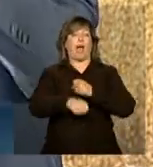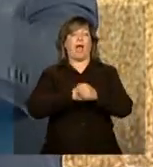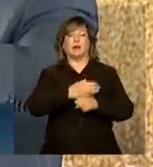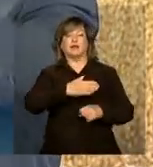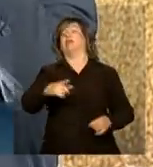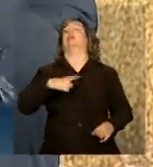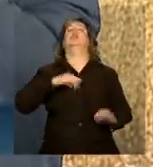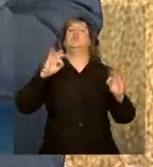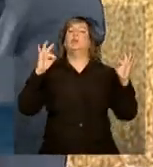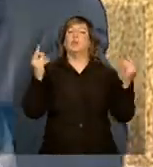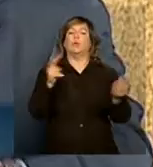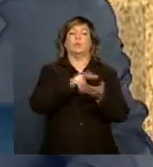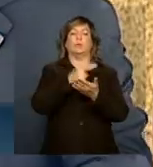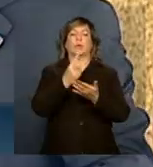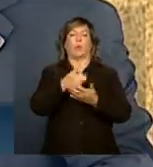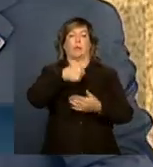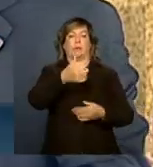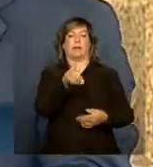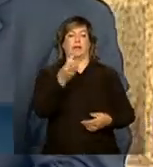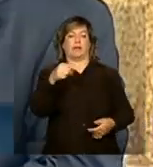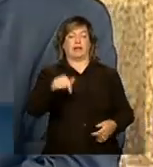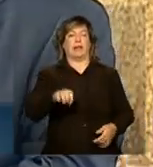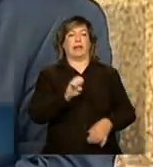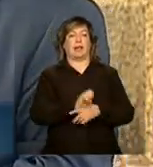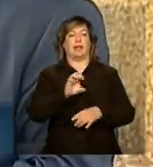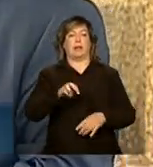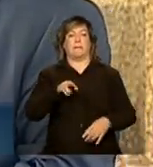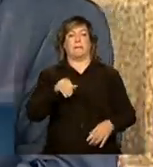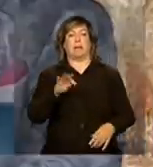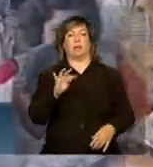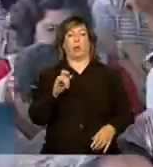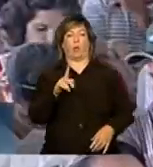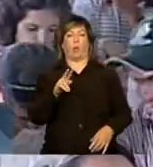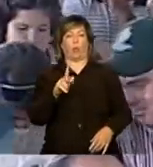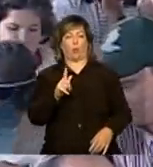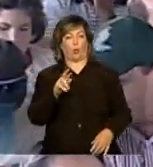toda a duplicação da 163 no estado do Mato Grosso.